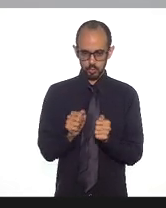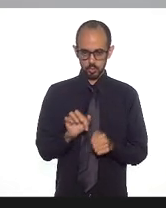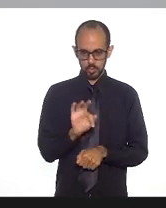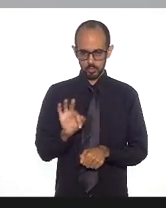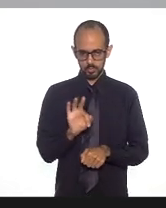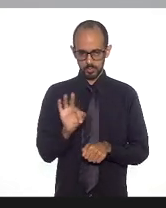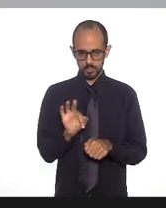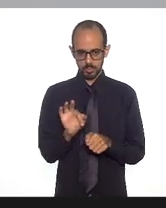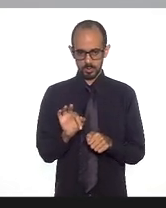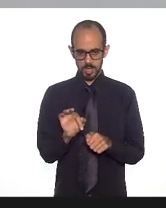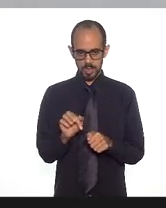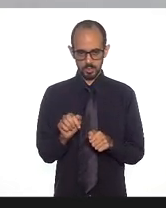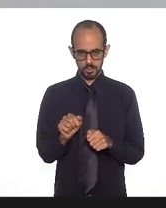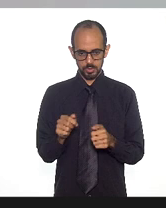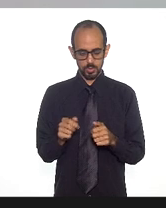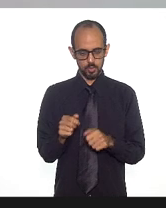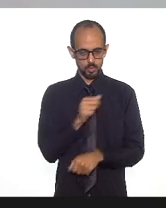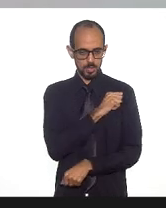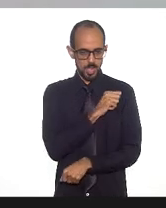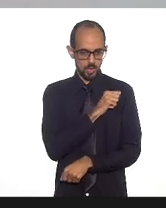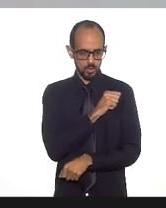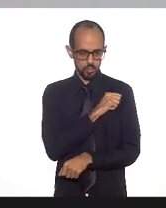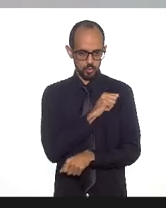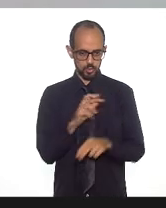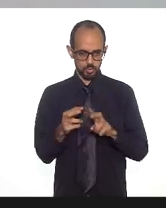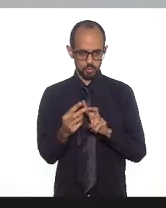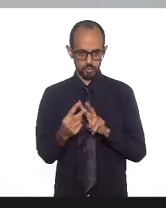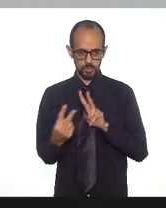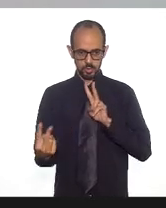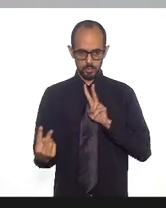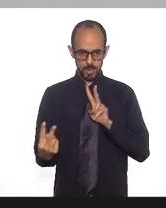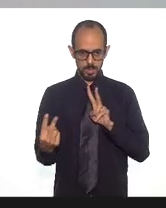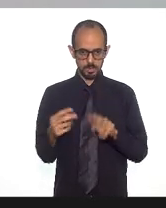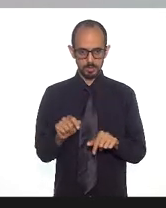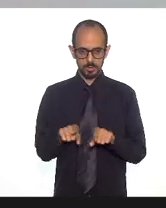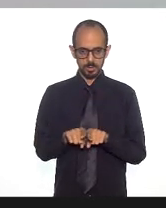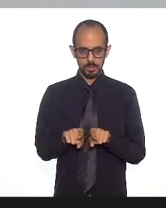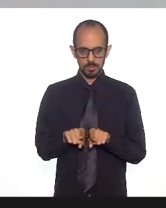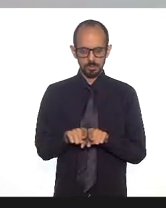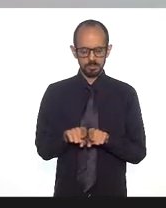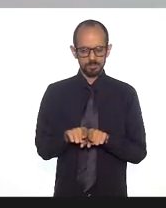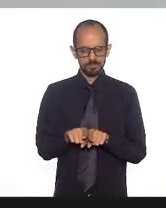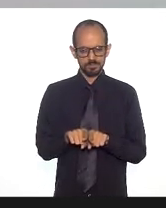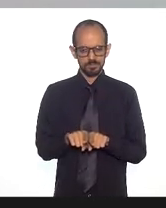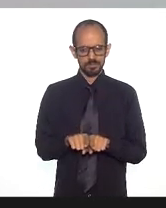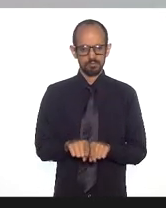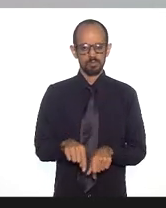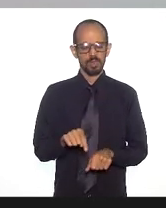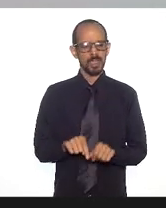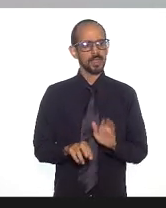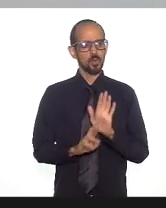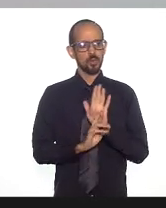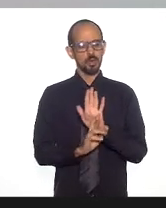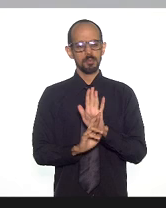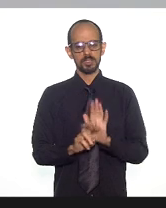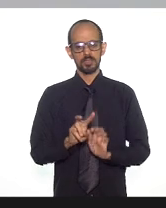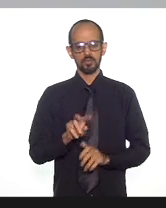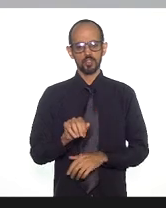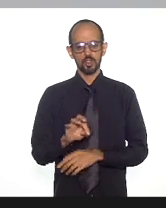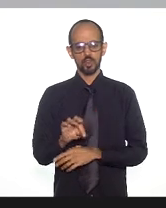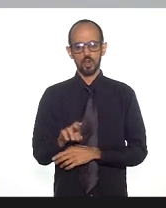né, e demais representações, a representação do SINDICCEs na pessoa do Vitório e demais servidores que